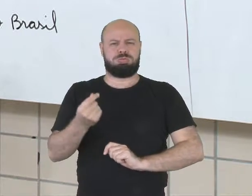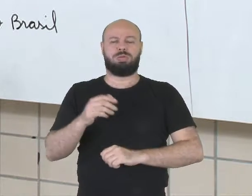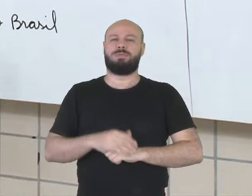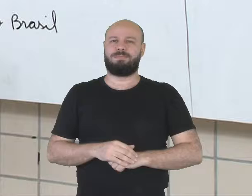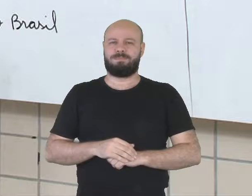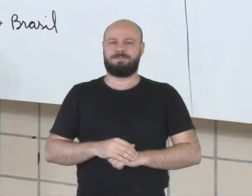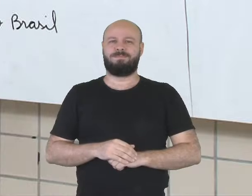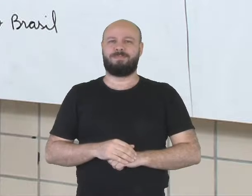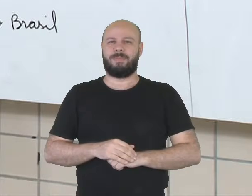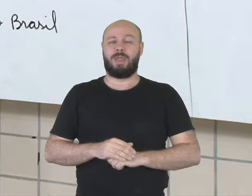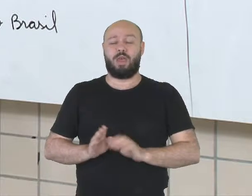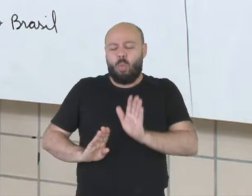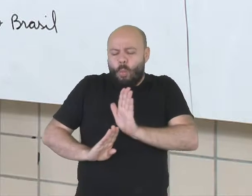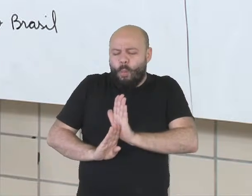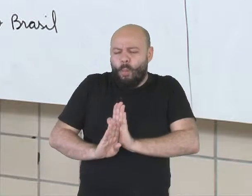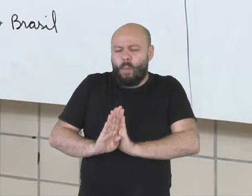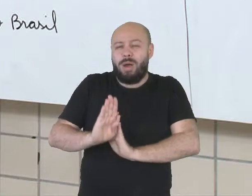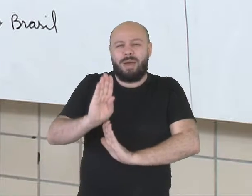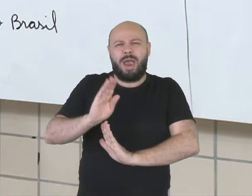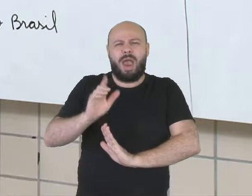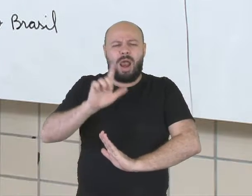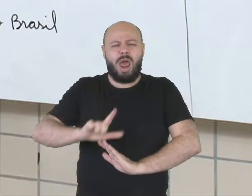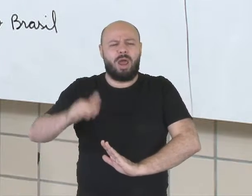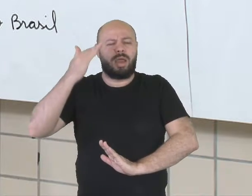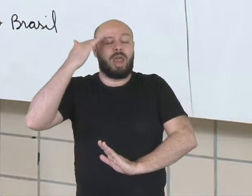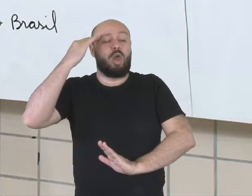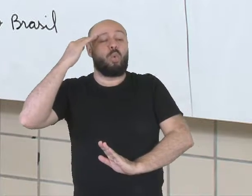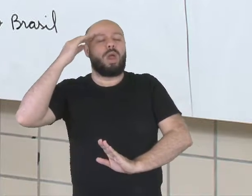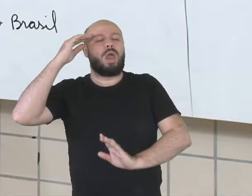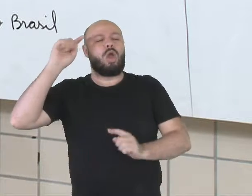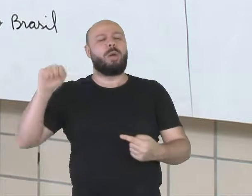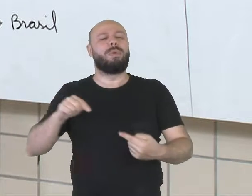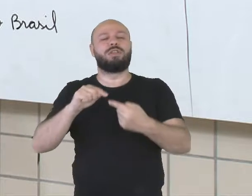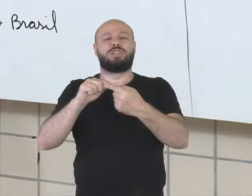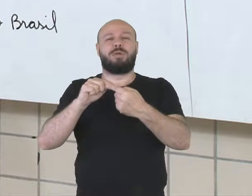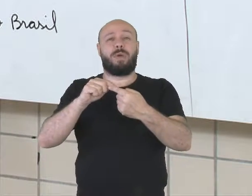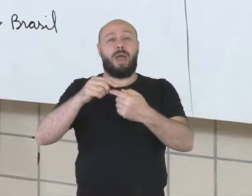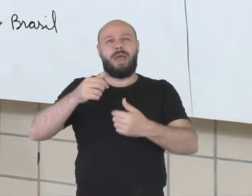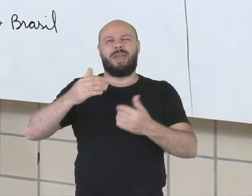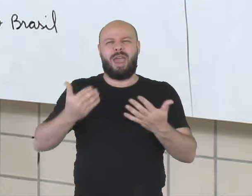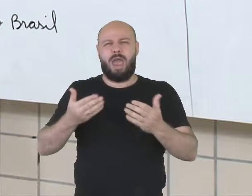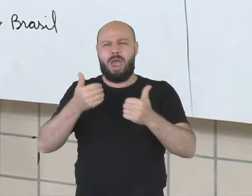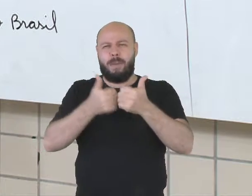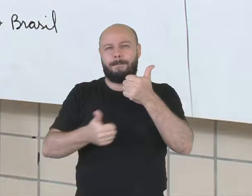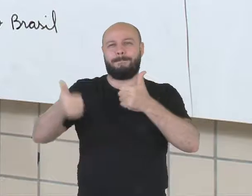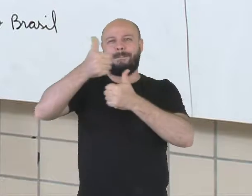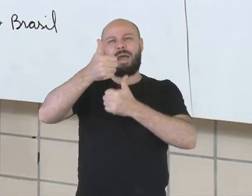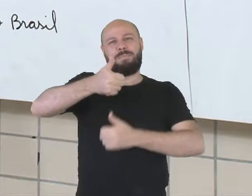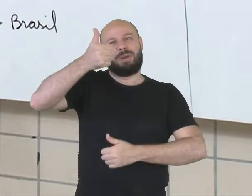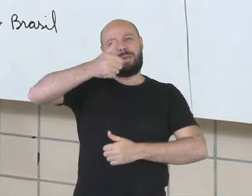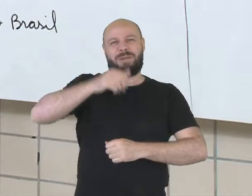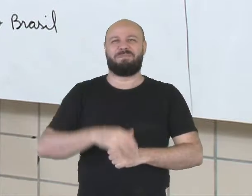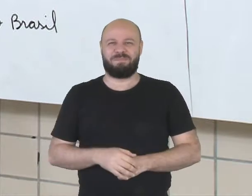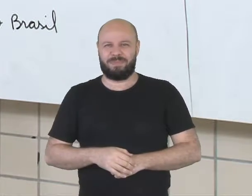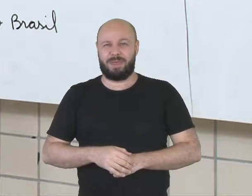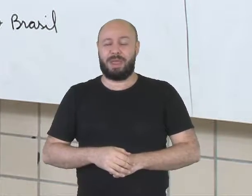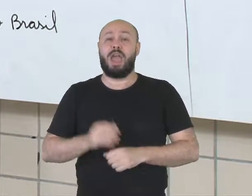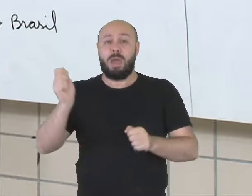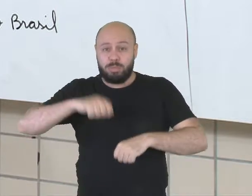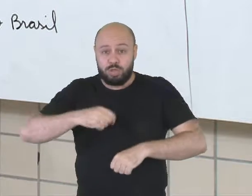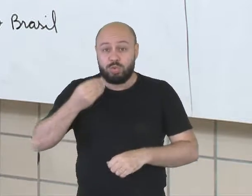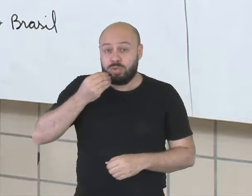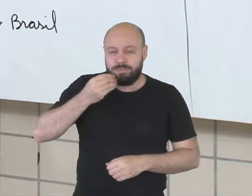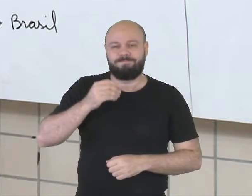claro, como objetivo lógico se tornarem a maior potência econômica mundial. E existe essa chance? Claro que